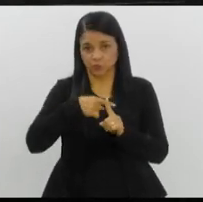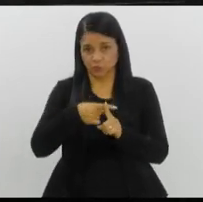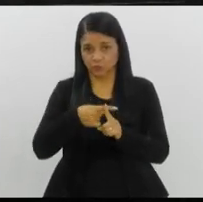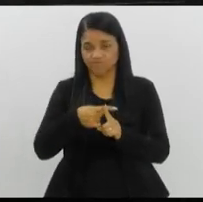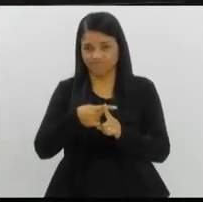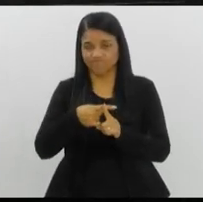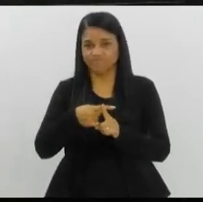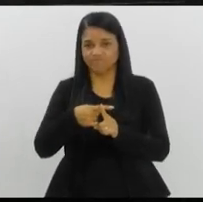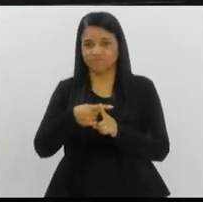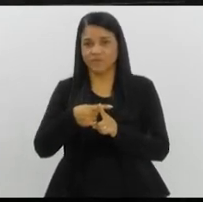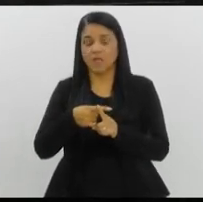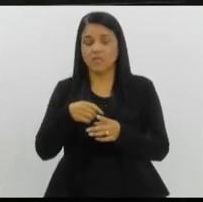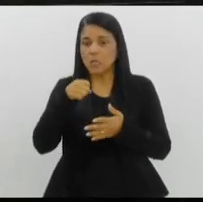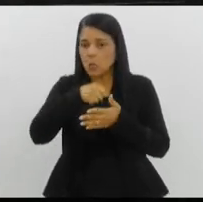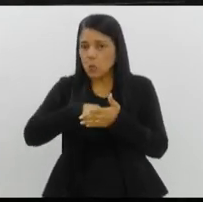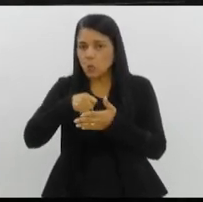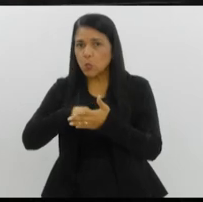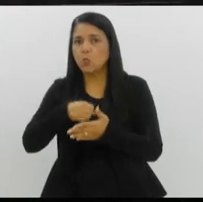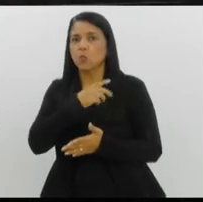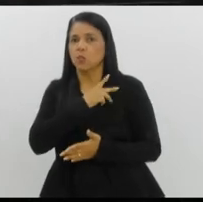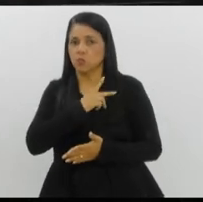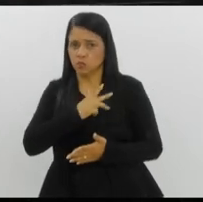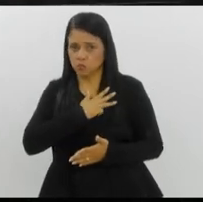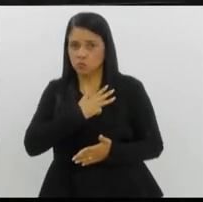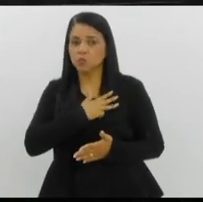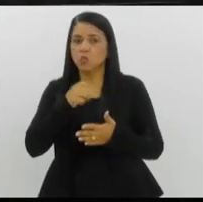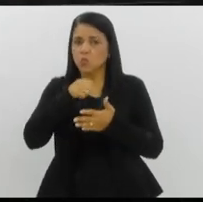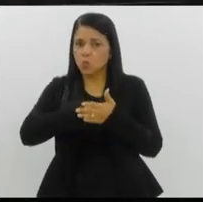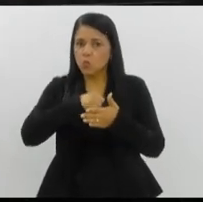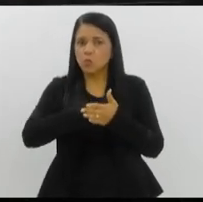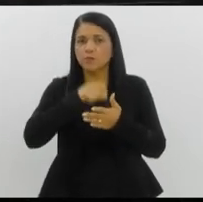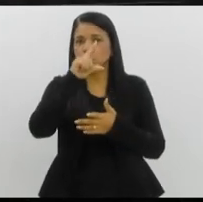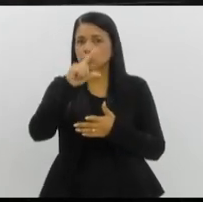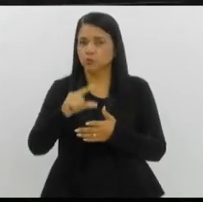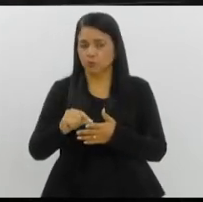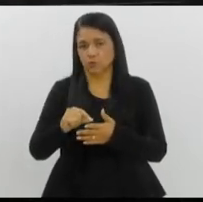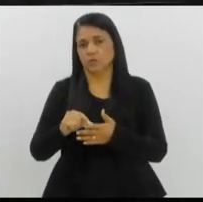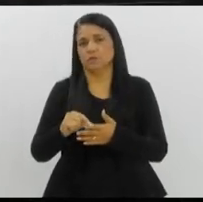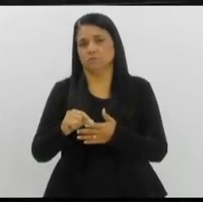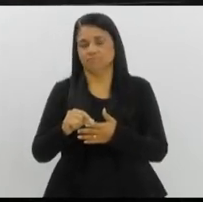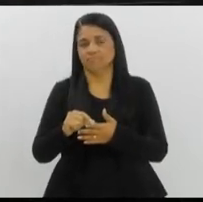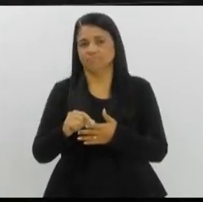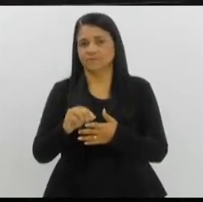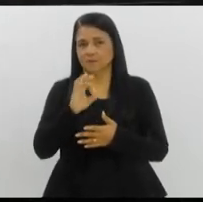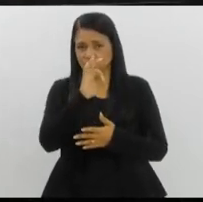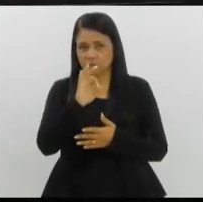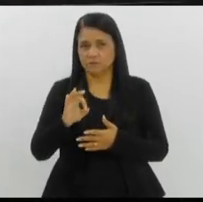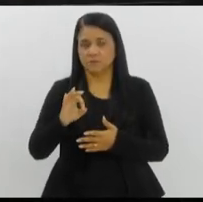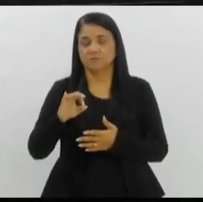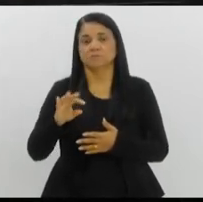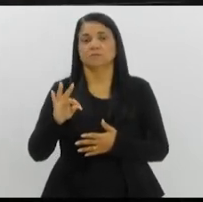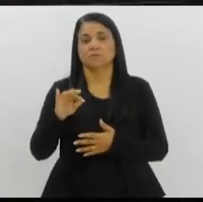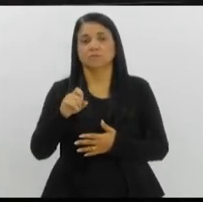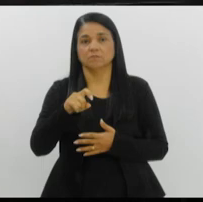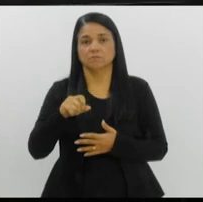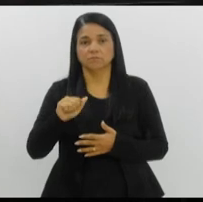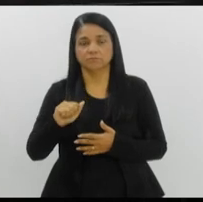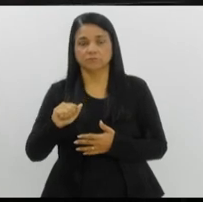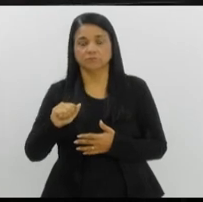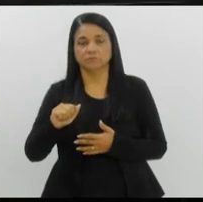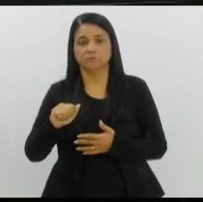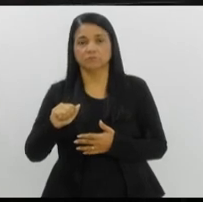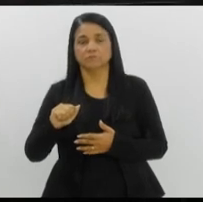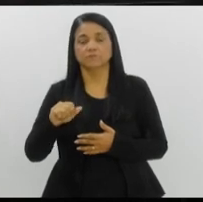baixar a taxa Selic. E o que diz o contrato que nós temos com a União, deputada Élica